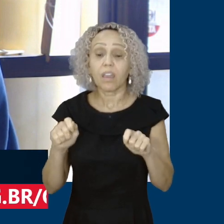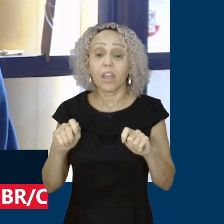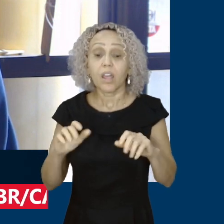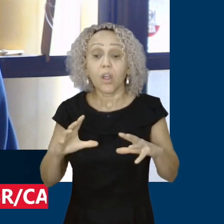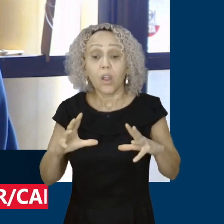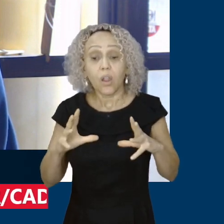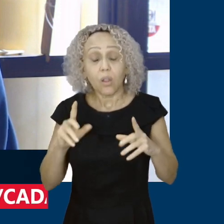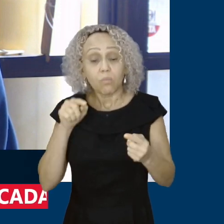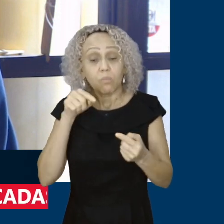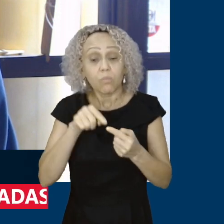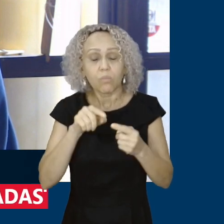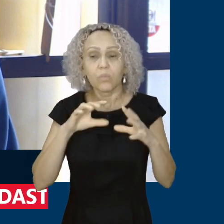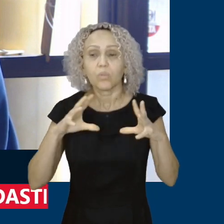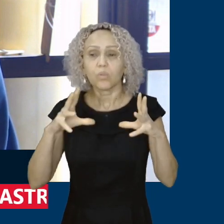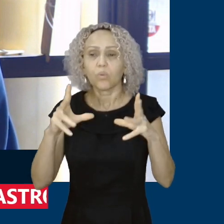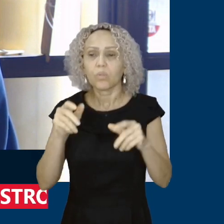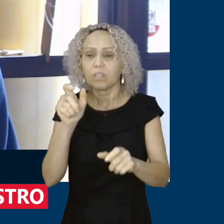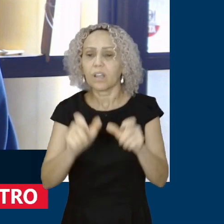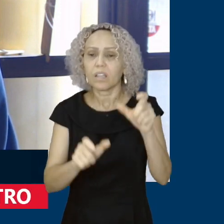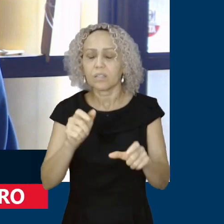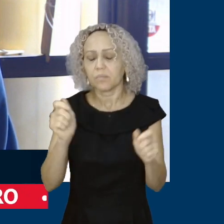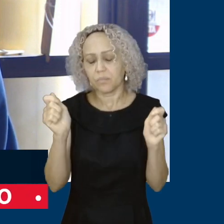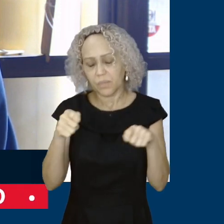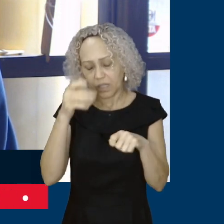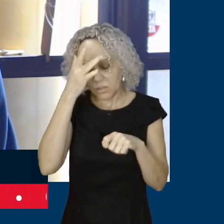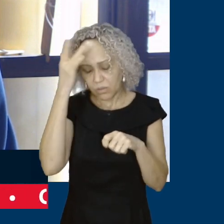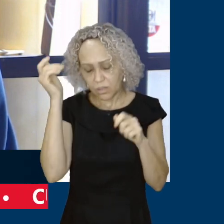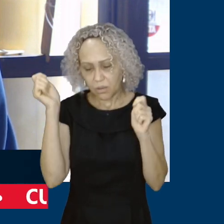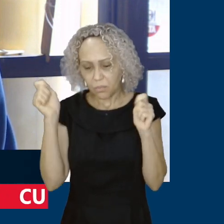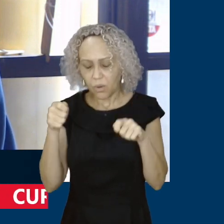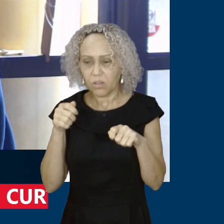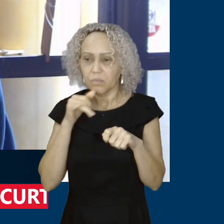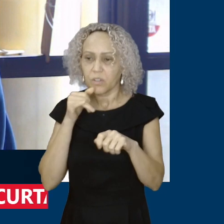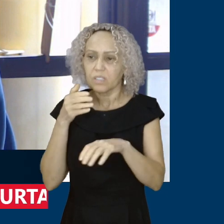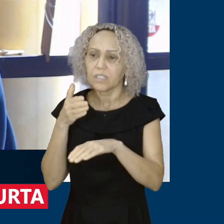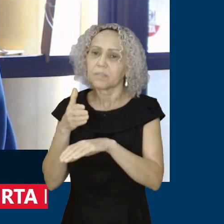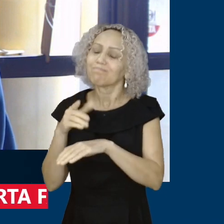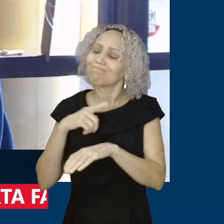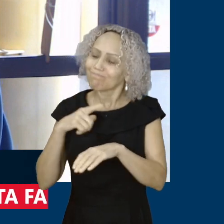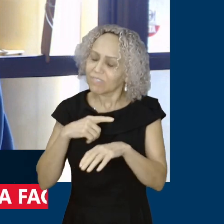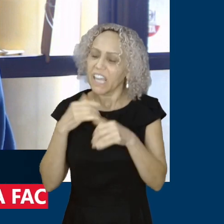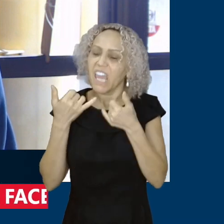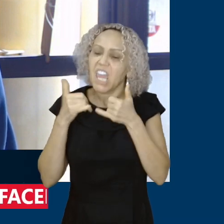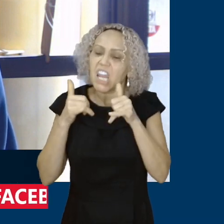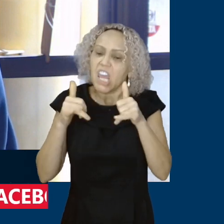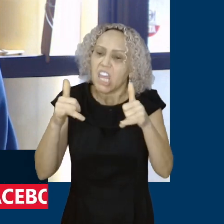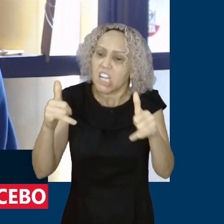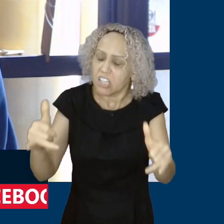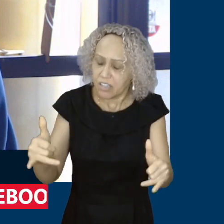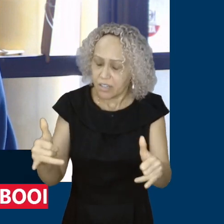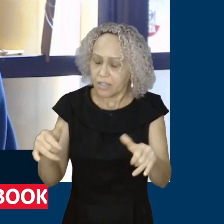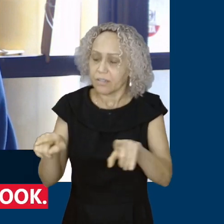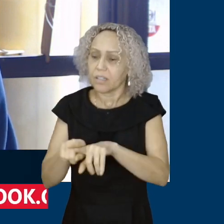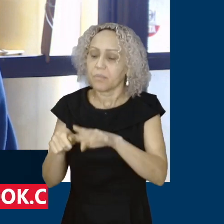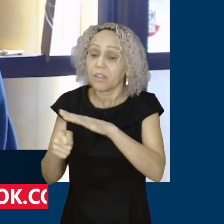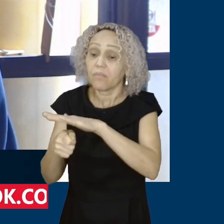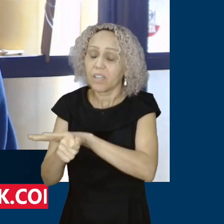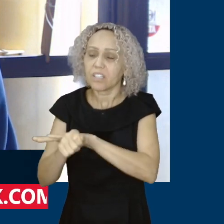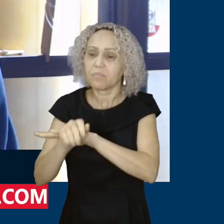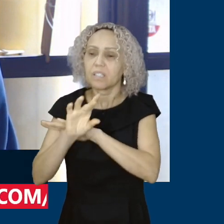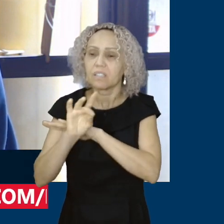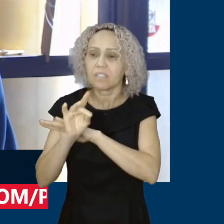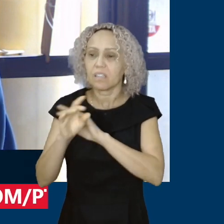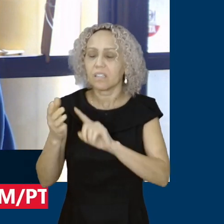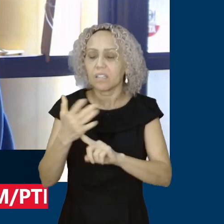tenham possibilidade de também ter acesso à energia. O investimento em ciência,